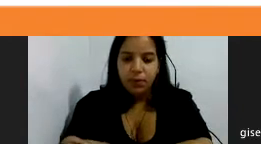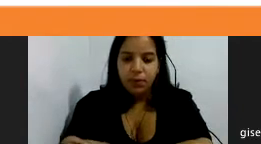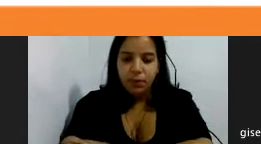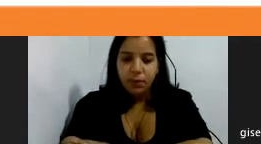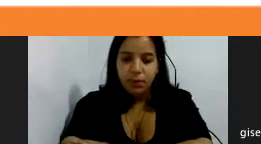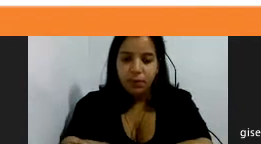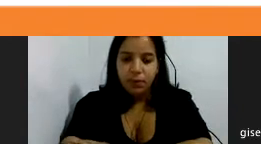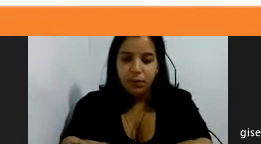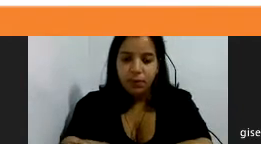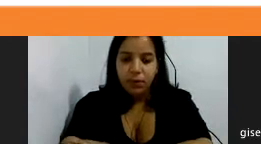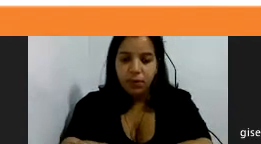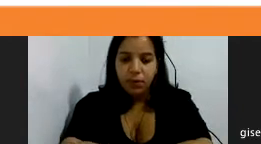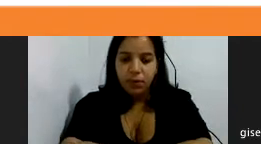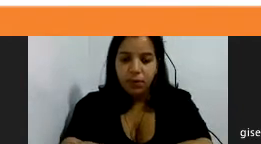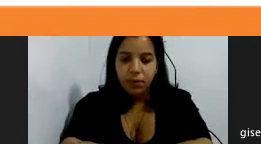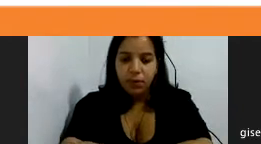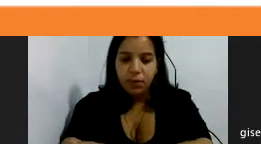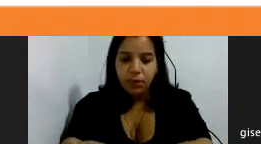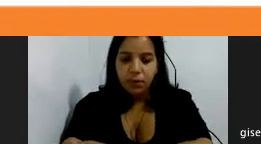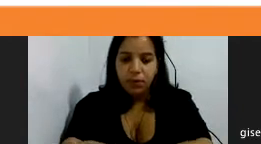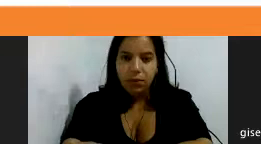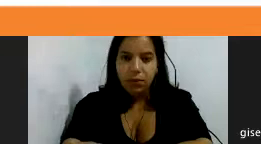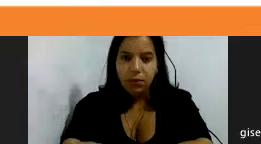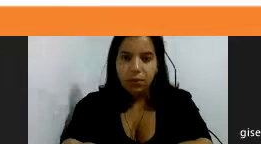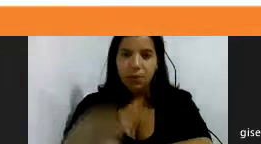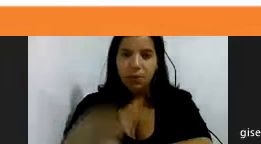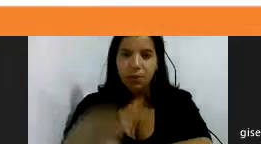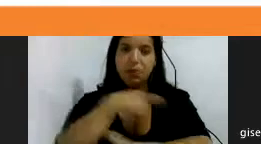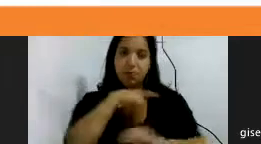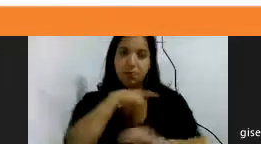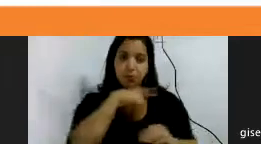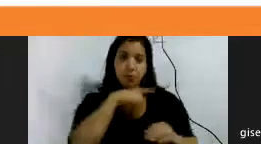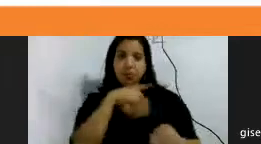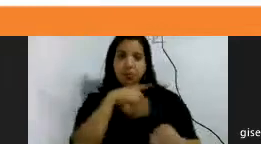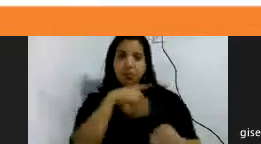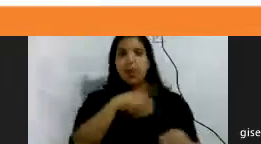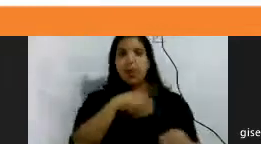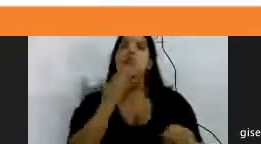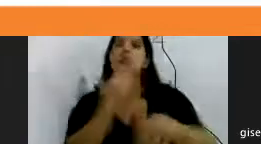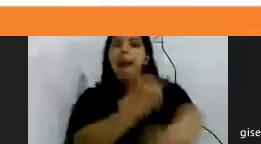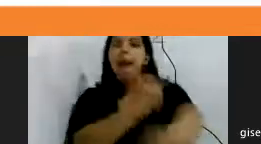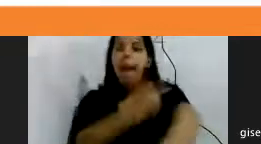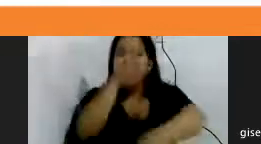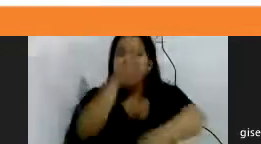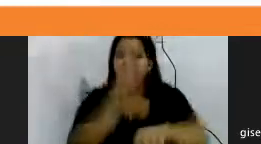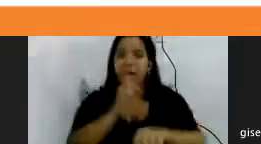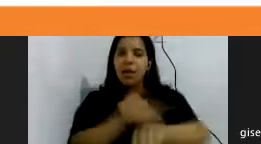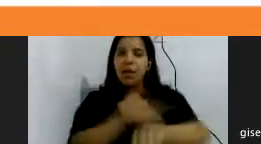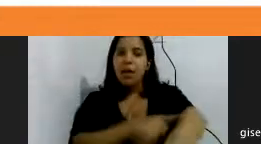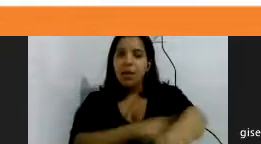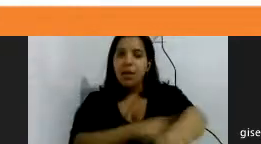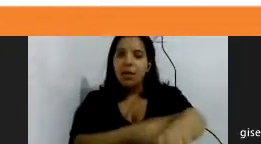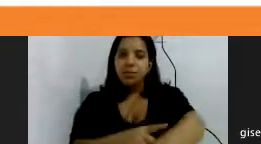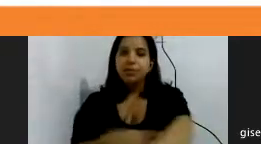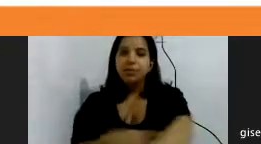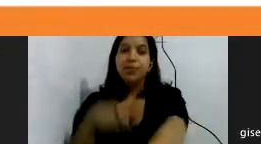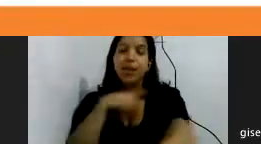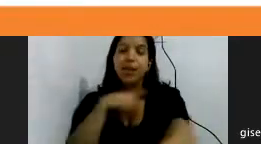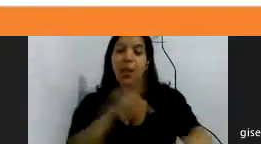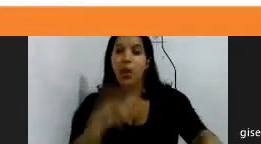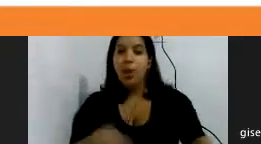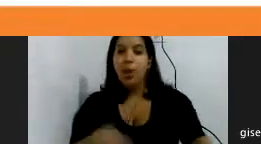Então, é exatamente. A gente tem escleras amareladas e a pele. Só que isso tem um